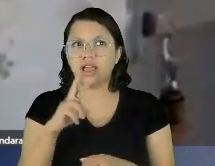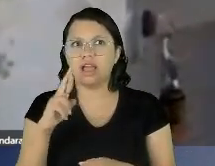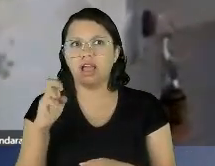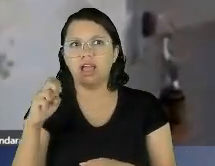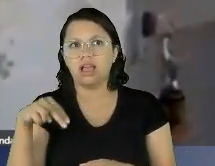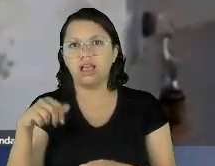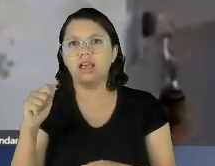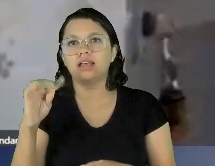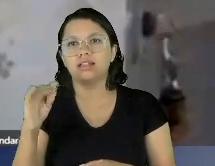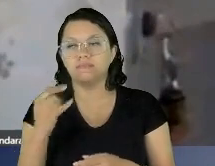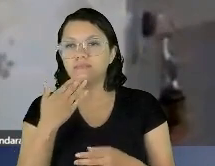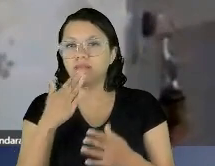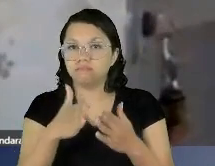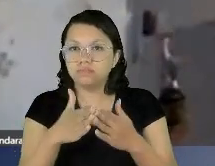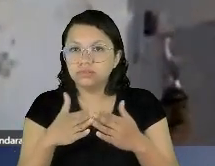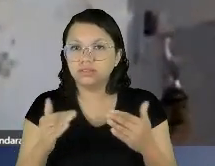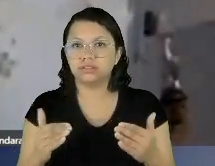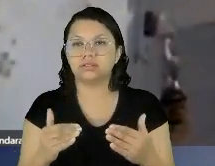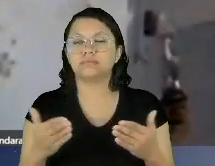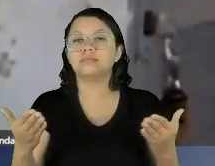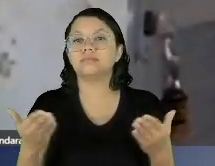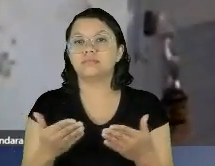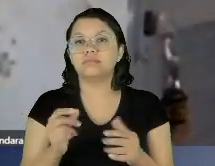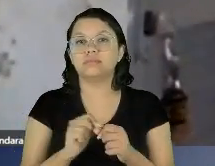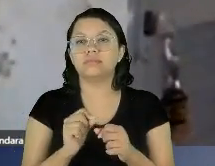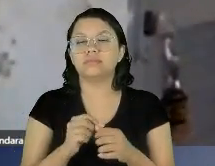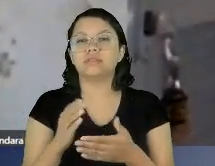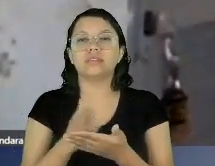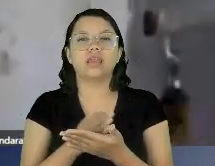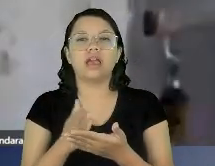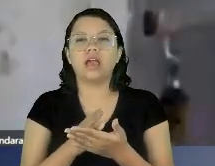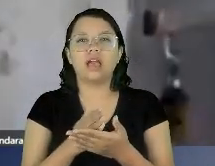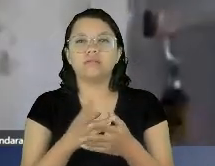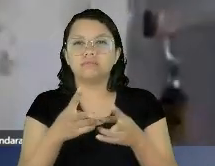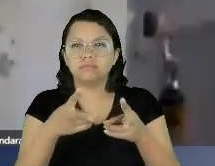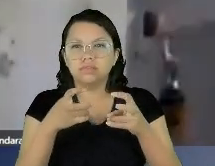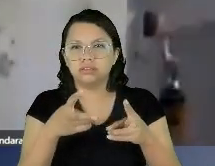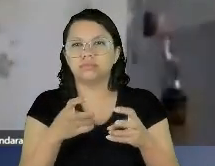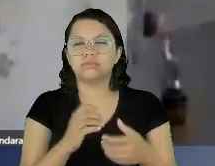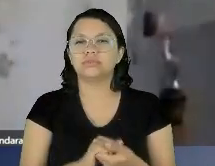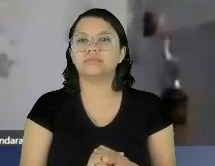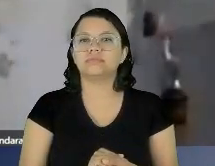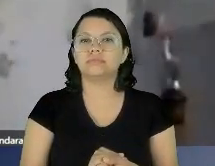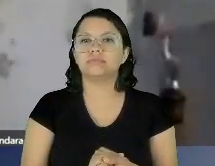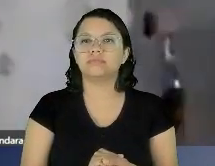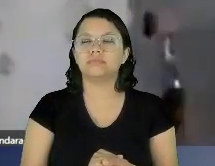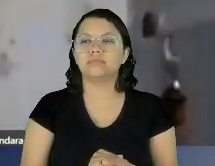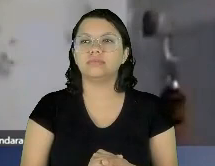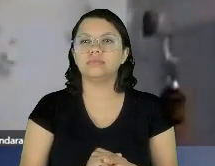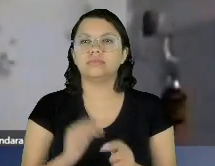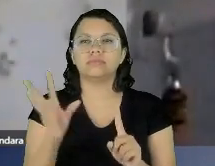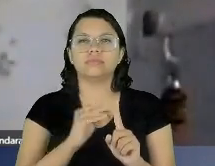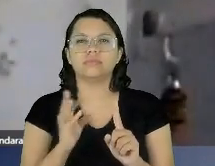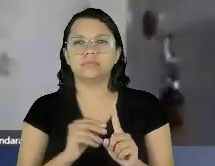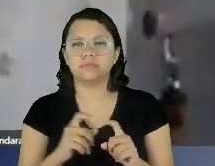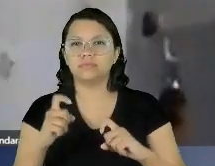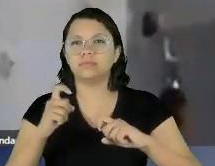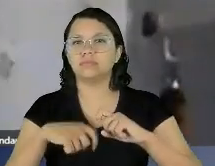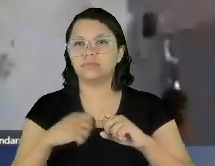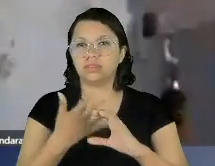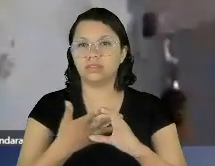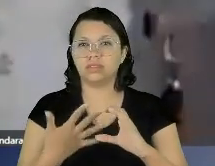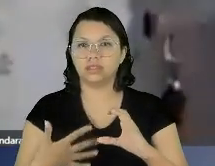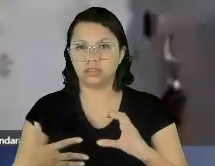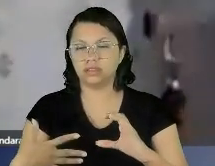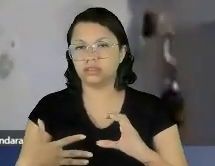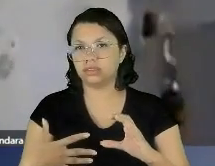peço licença aqui para fazer algumas pequenas considerações, né? A importunação sexual ela é caracterizada